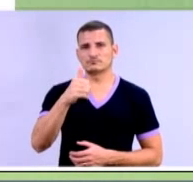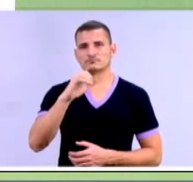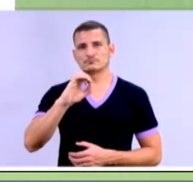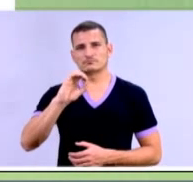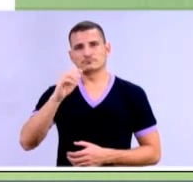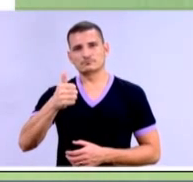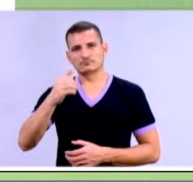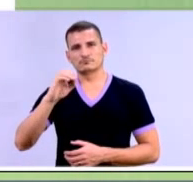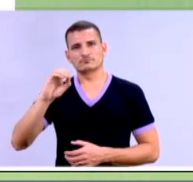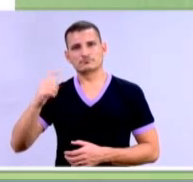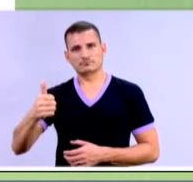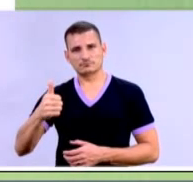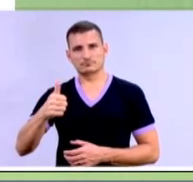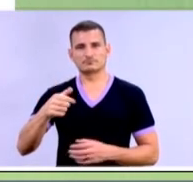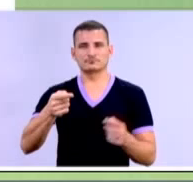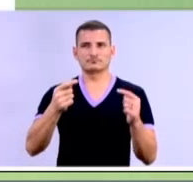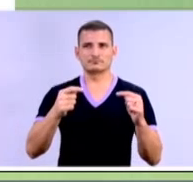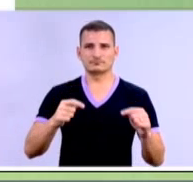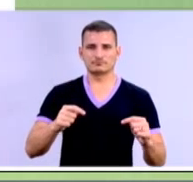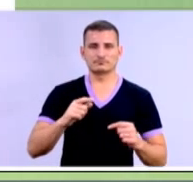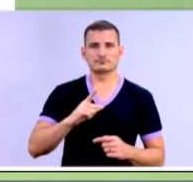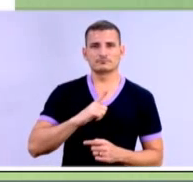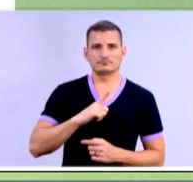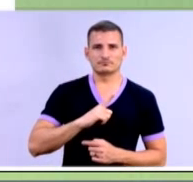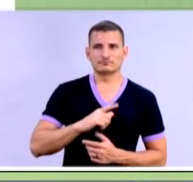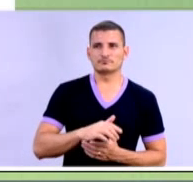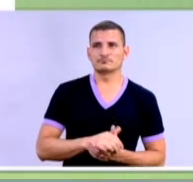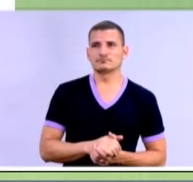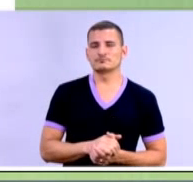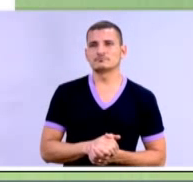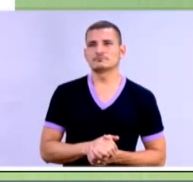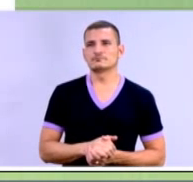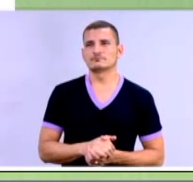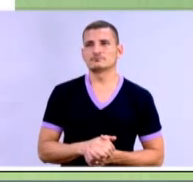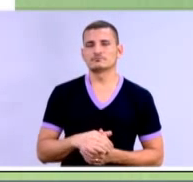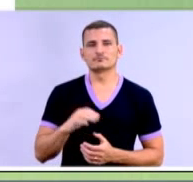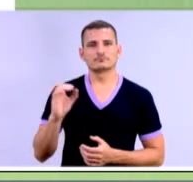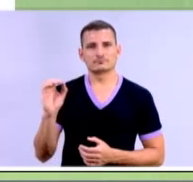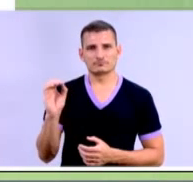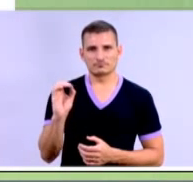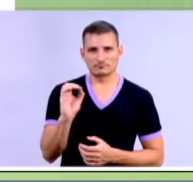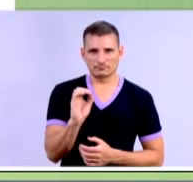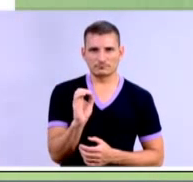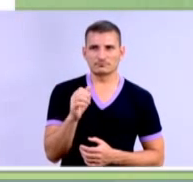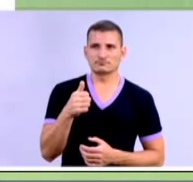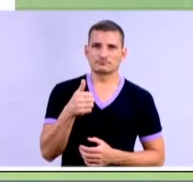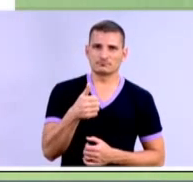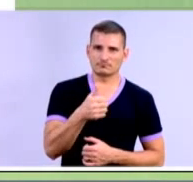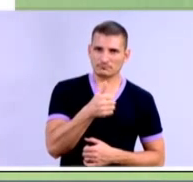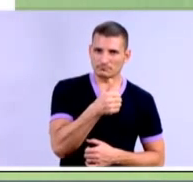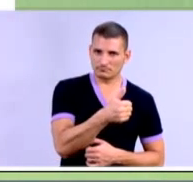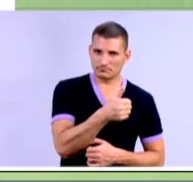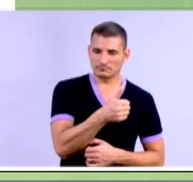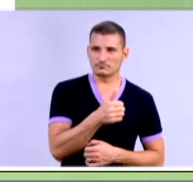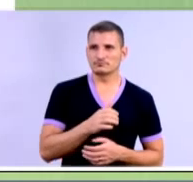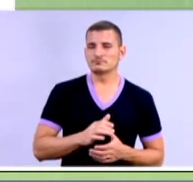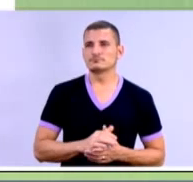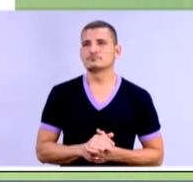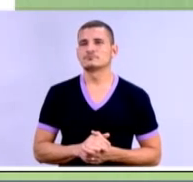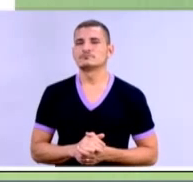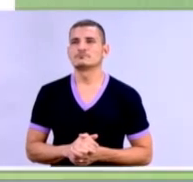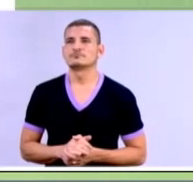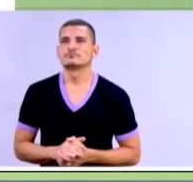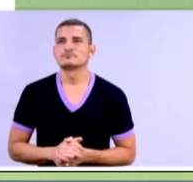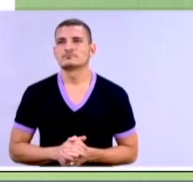0, 1 e 0. E embaixo a gente tem uma sequência de alguns zeros e alguns uns, né? Então imaginem